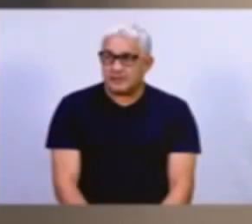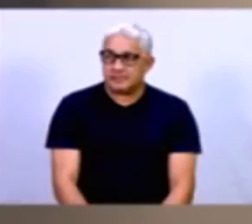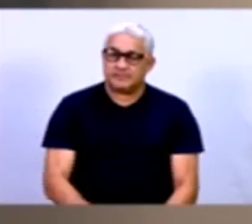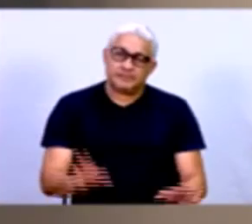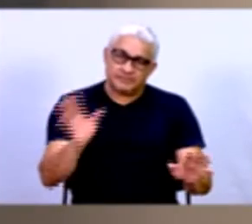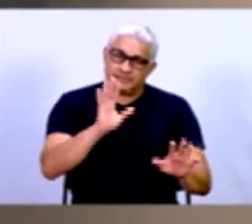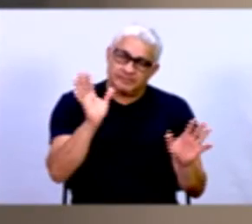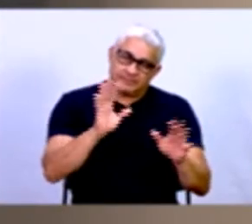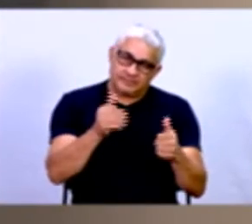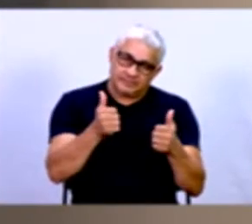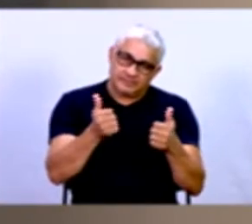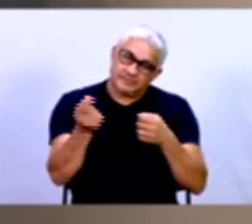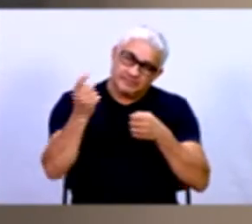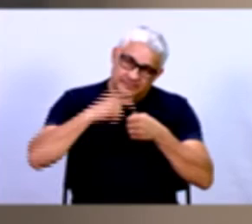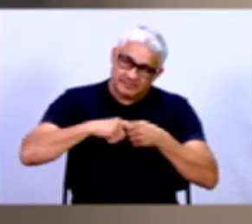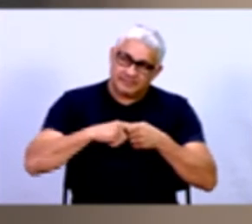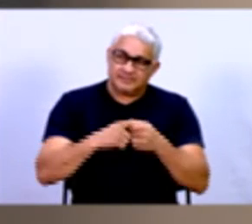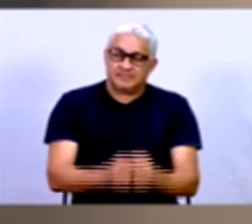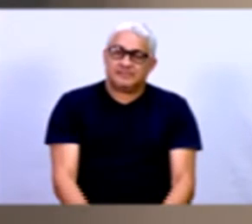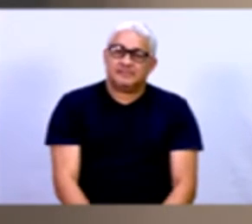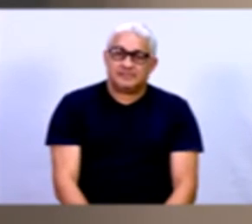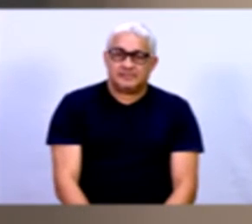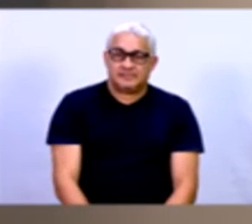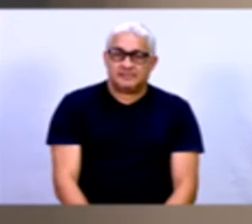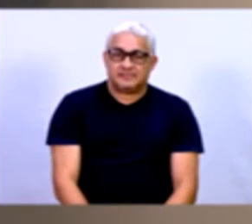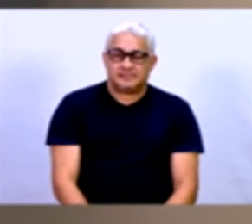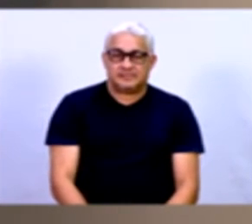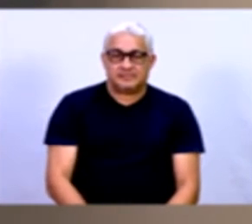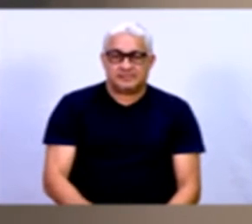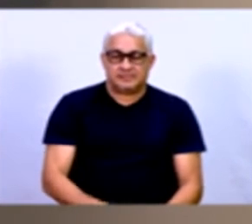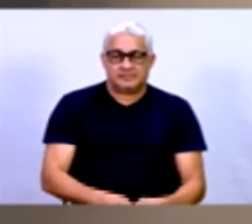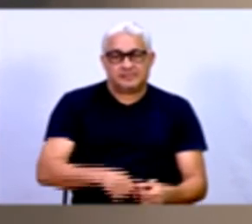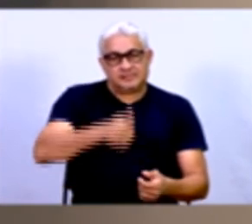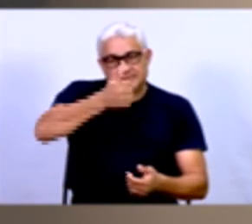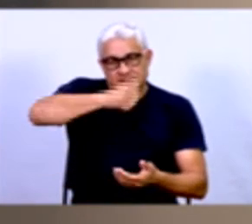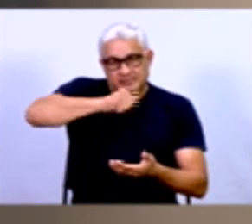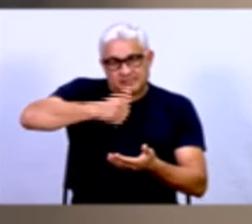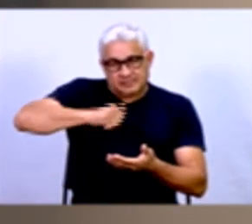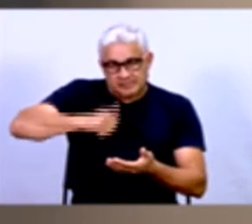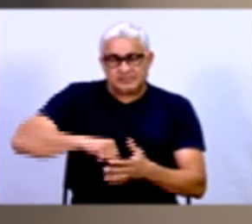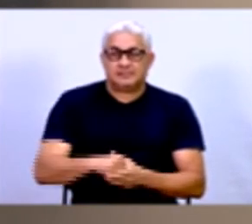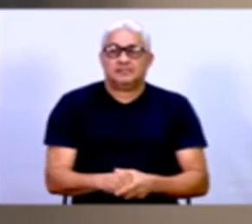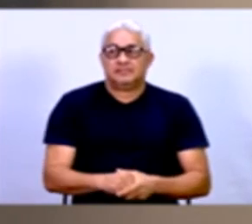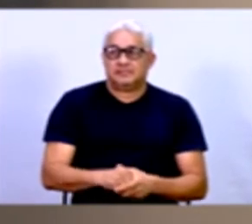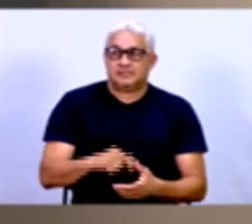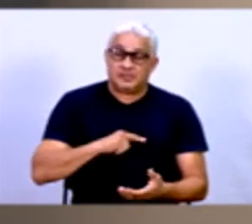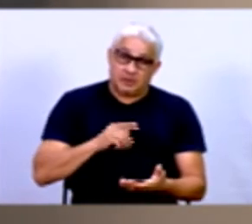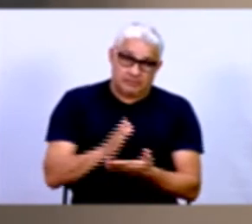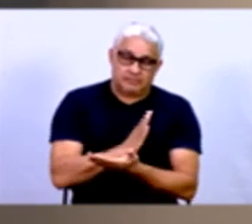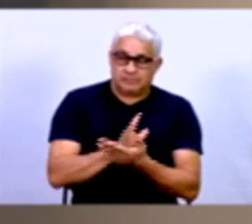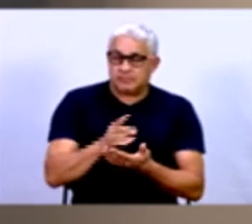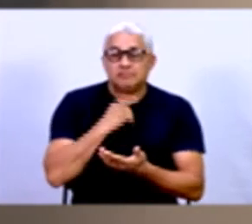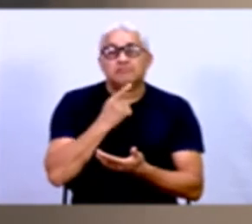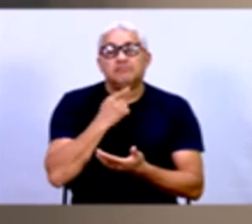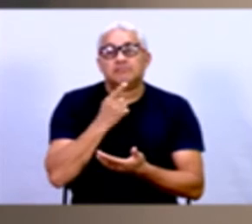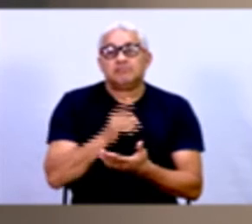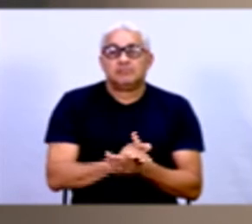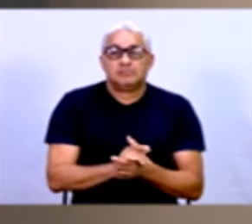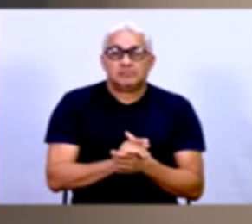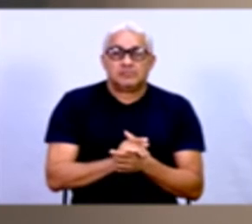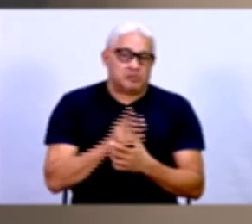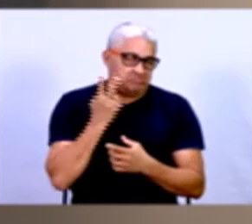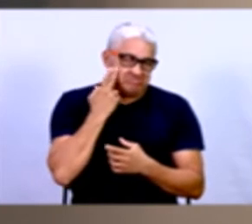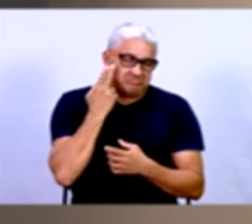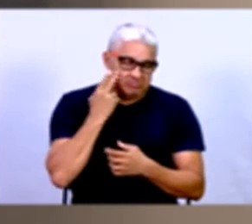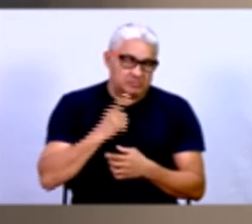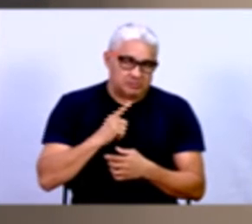Olá, pessoal, estamos de volta para as nossas correções. A gente já viu que está tendo algumas dúvidas aqui, o que é normal a